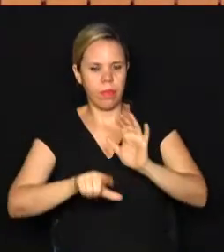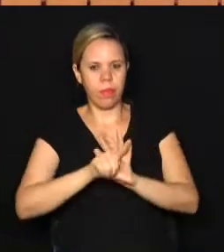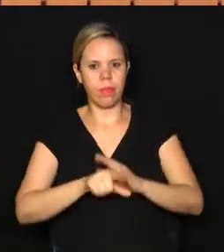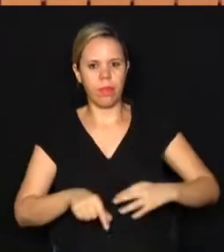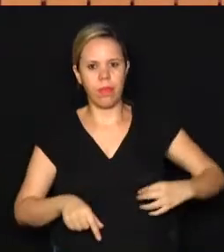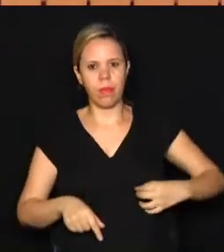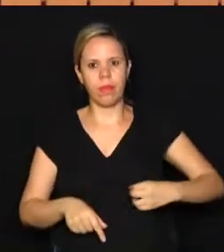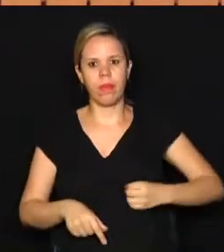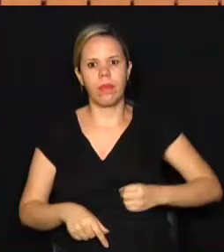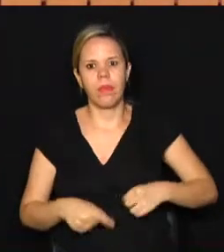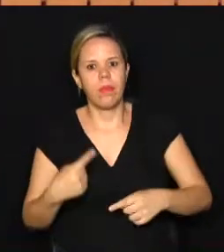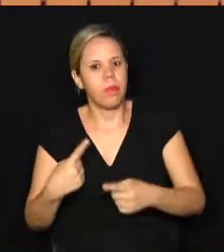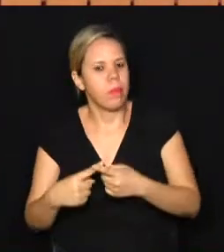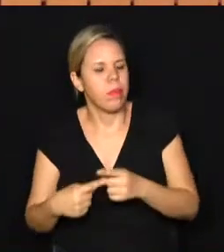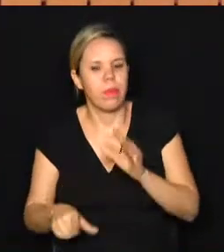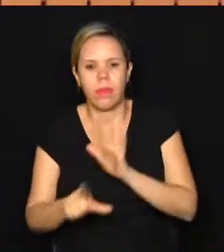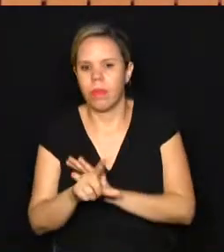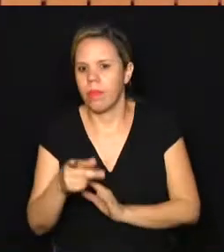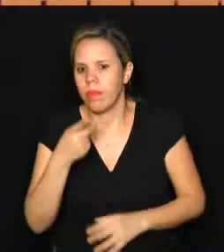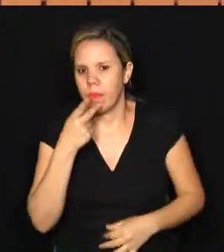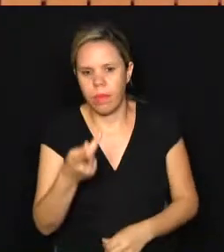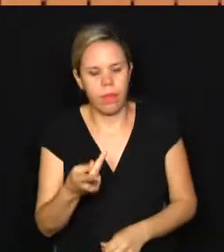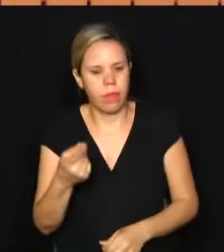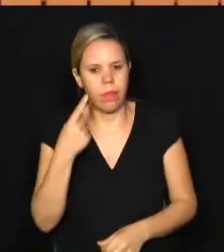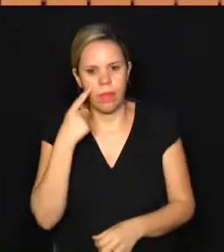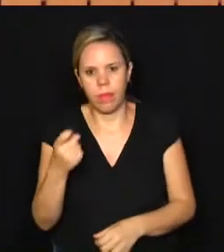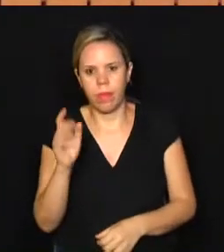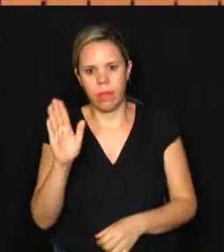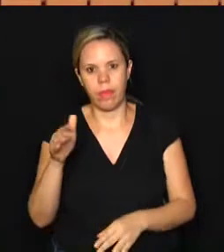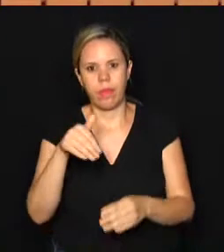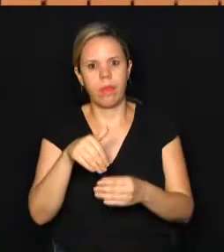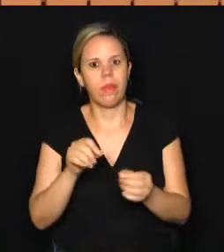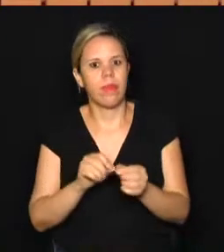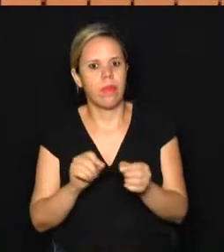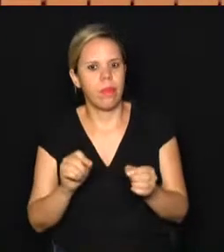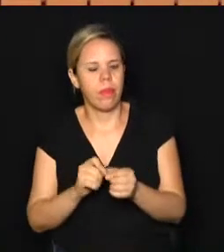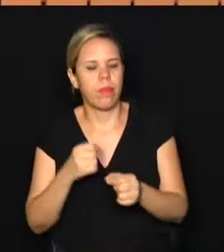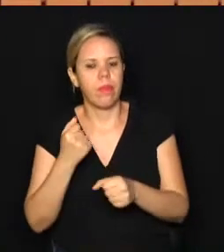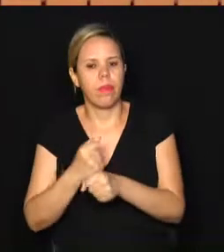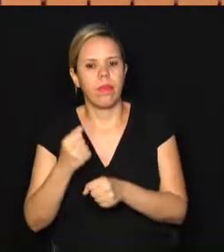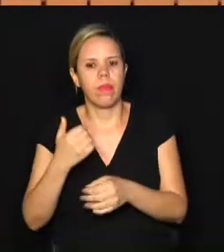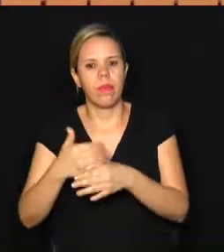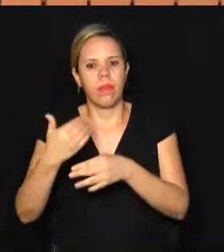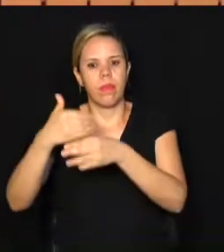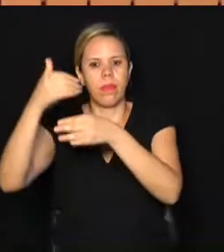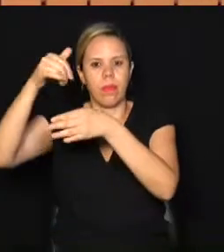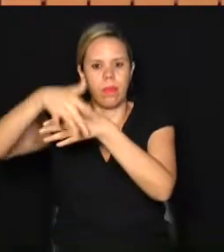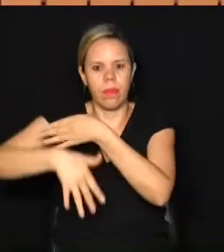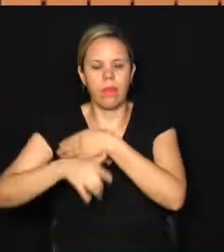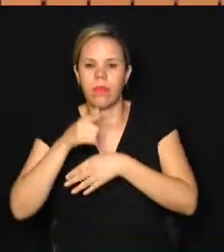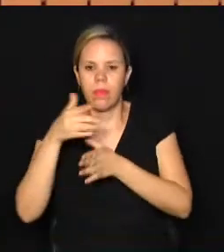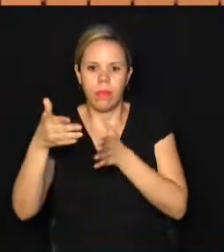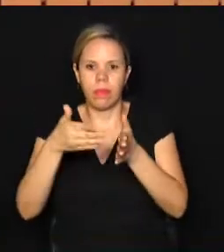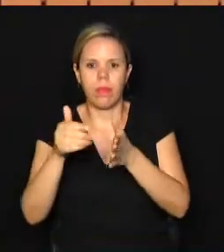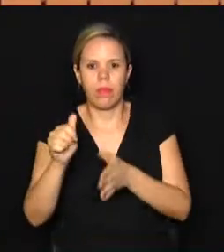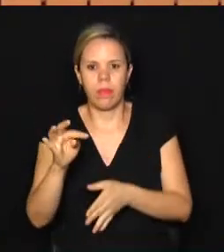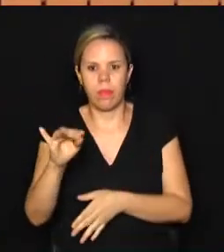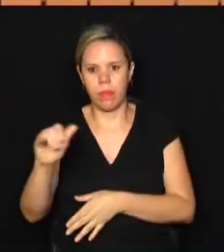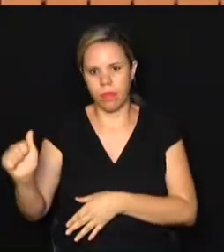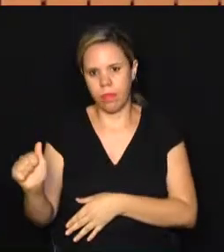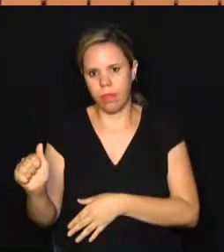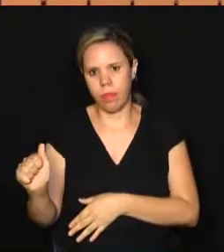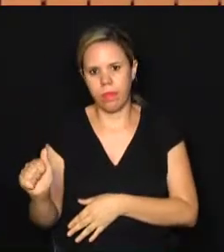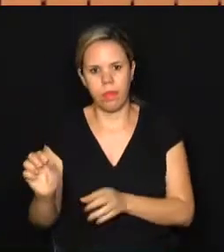lei não mencionava a intenção já manifesta de construção na barragem do Rio Atibaia, então isso não foi colocado em